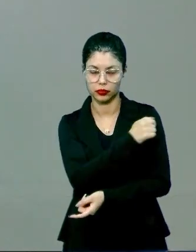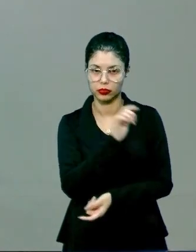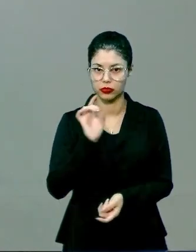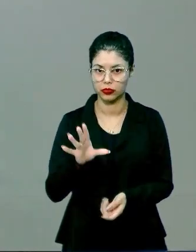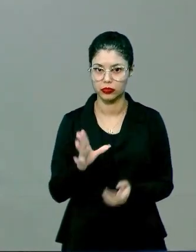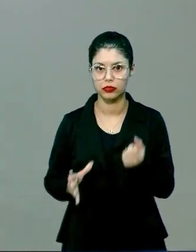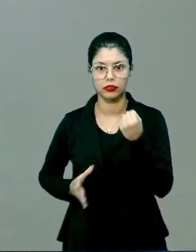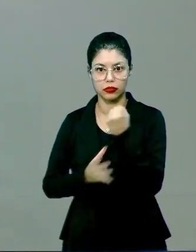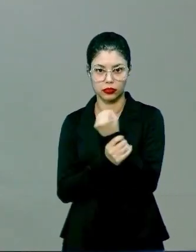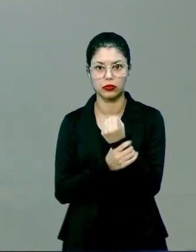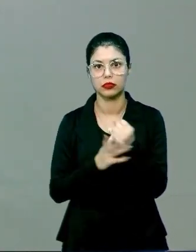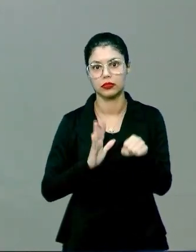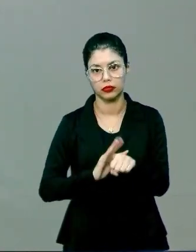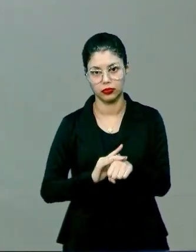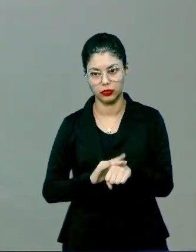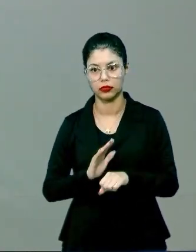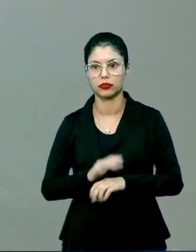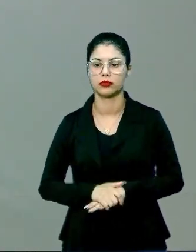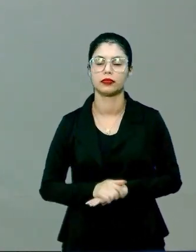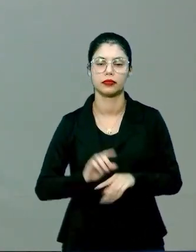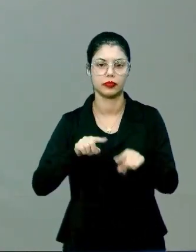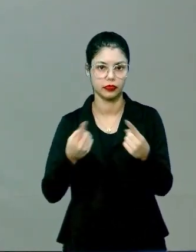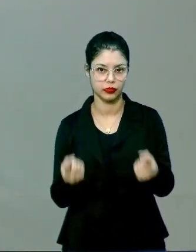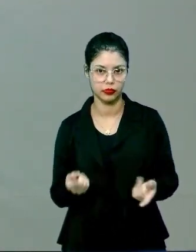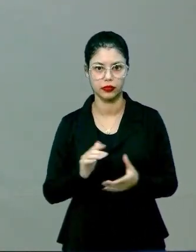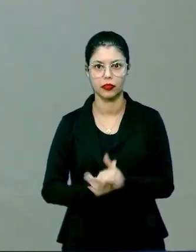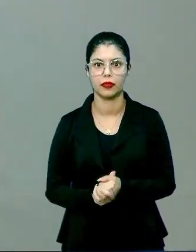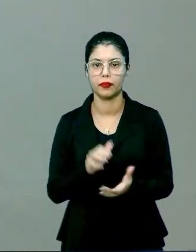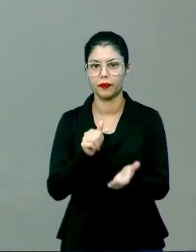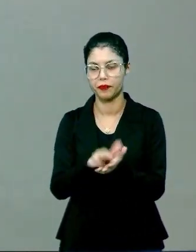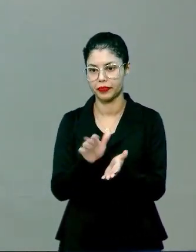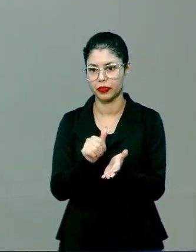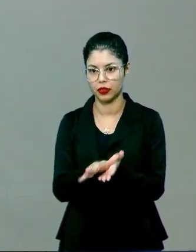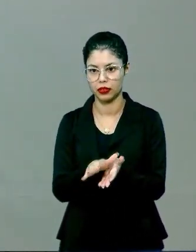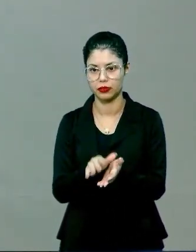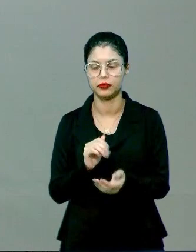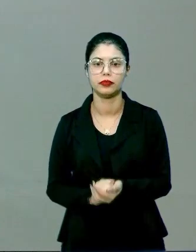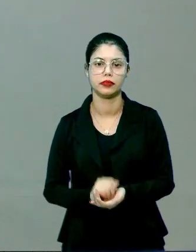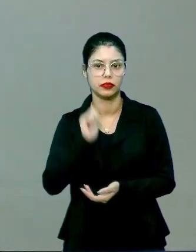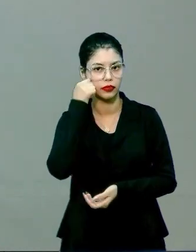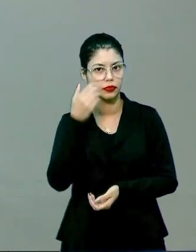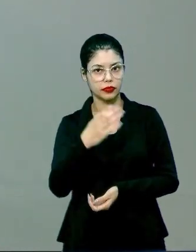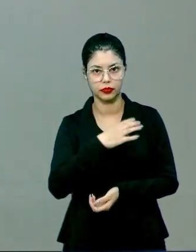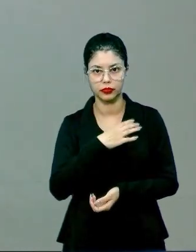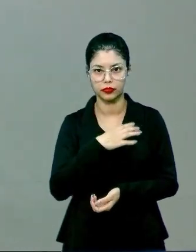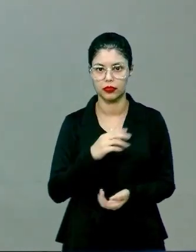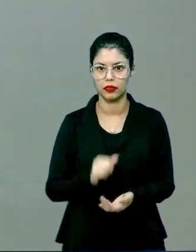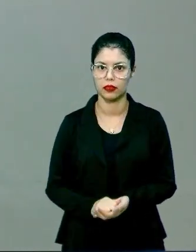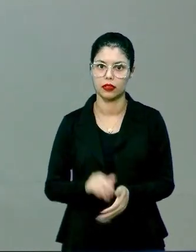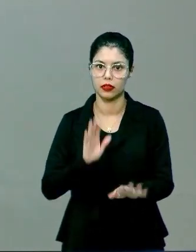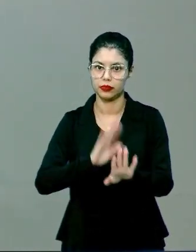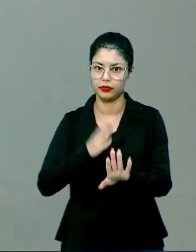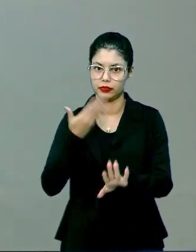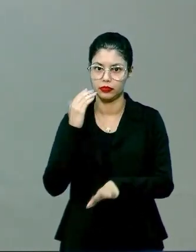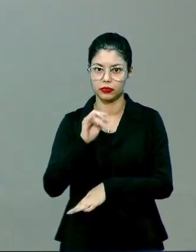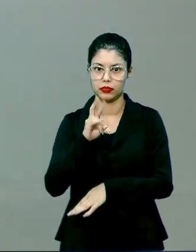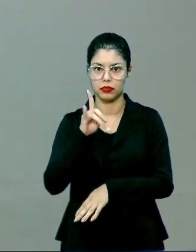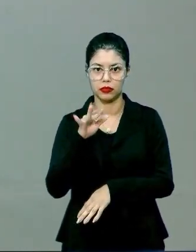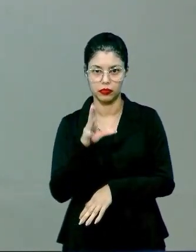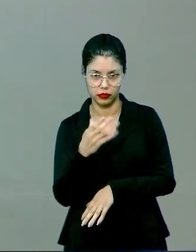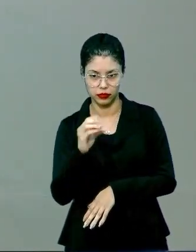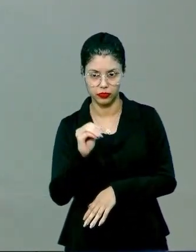não só proteger da doença, mas sim a expulsão dos negros da cidade, lá dos cortiços.